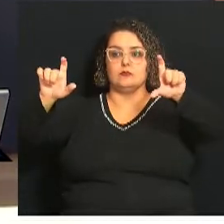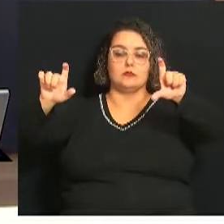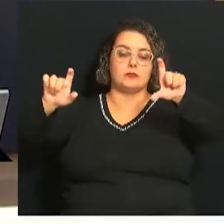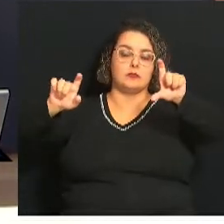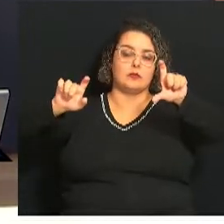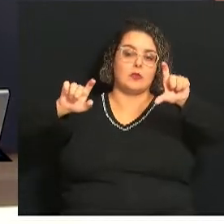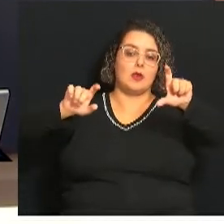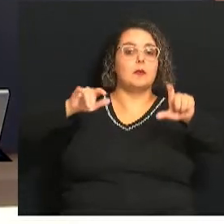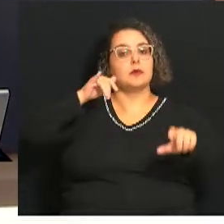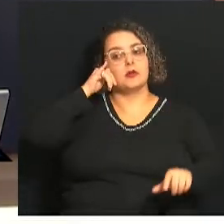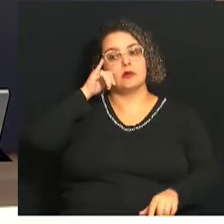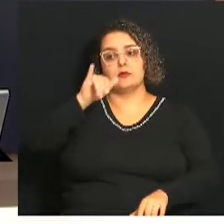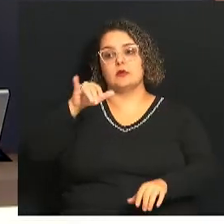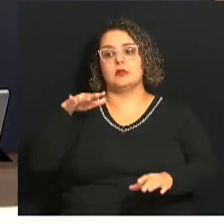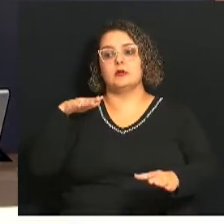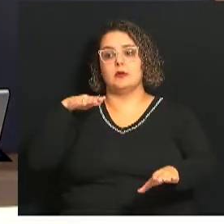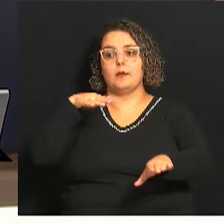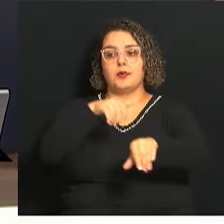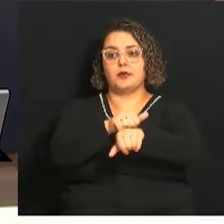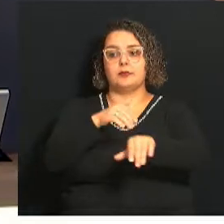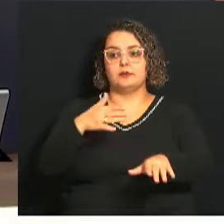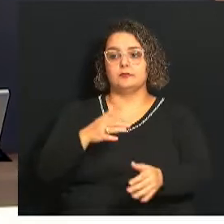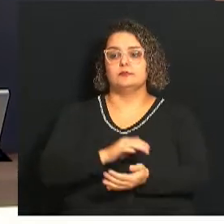para evitar acidentes.